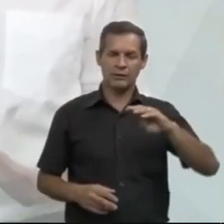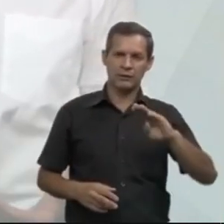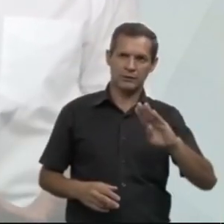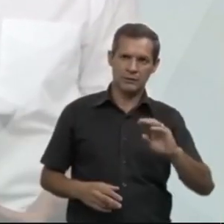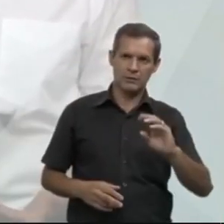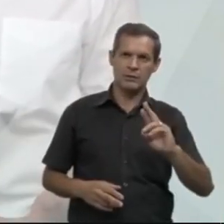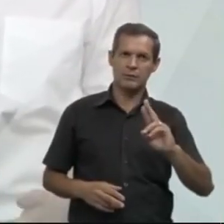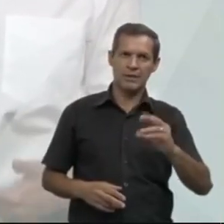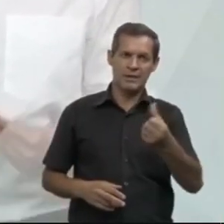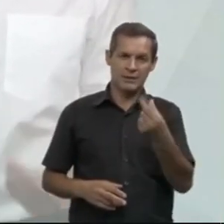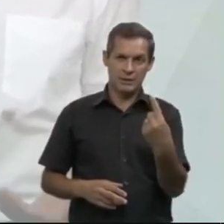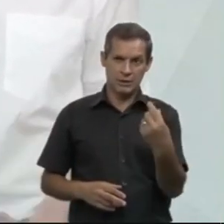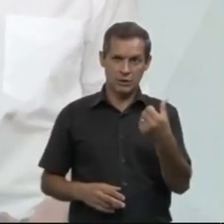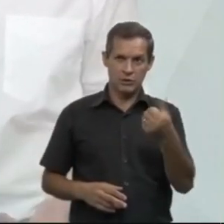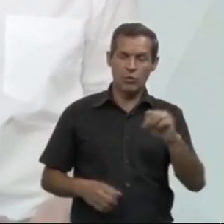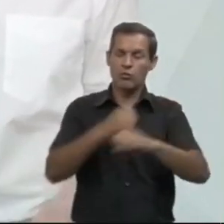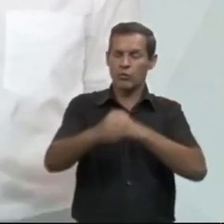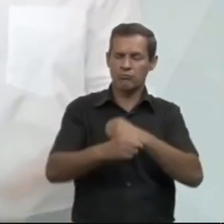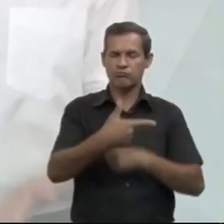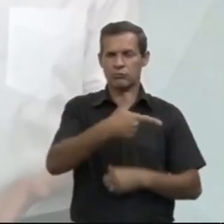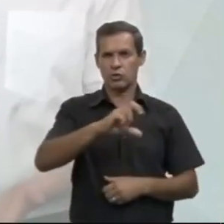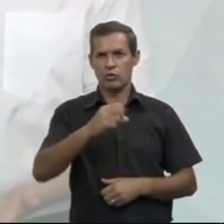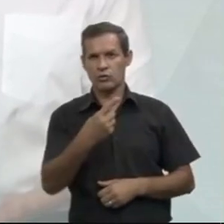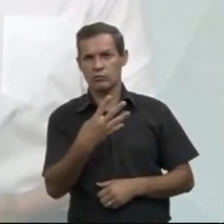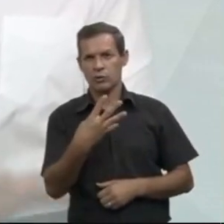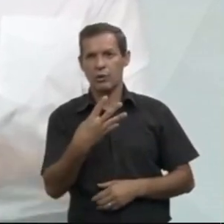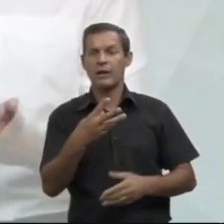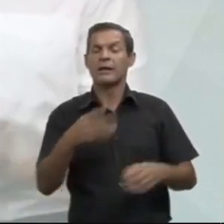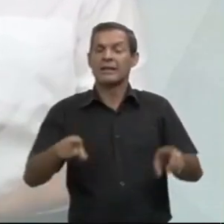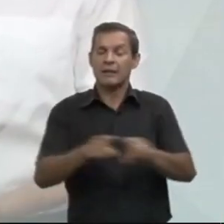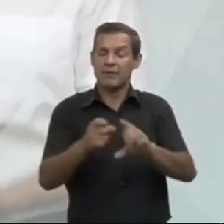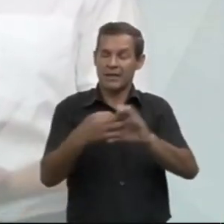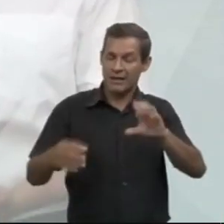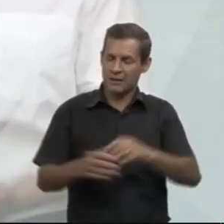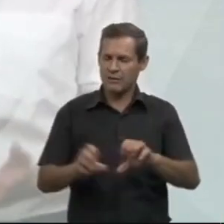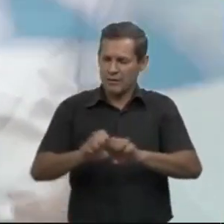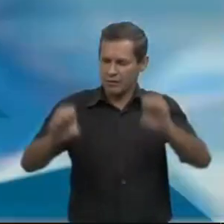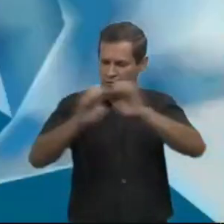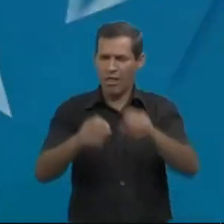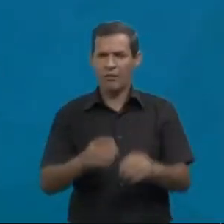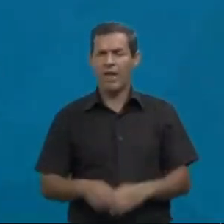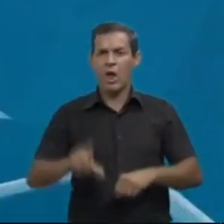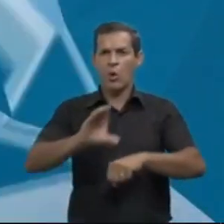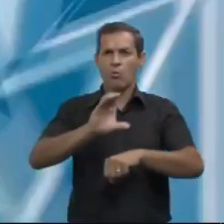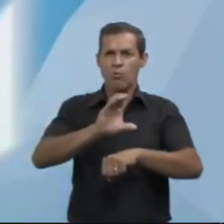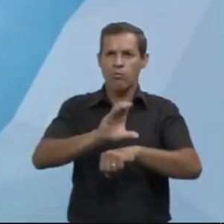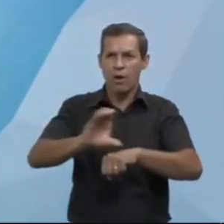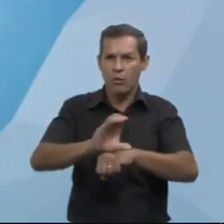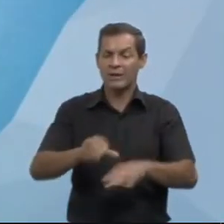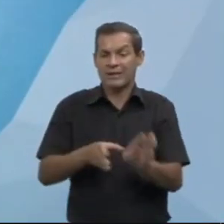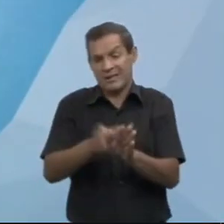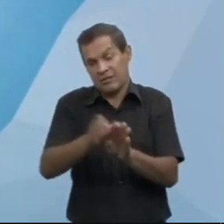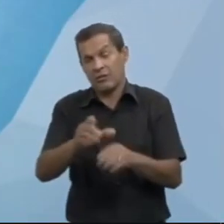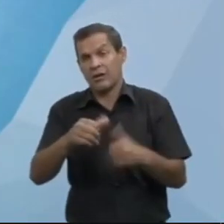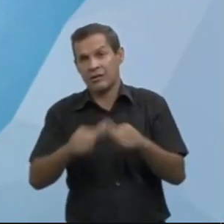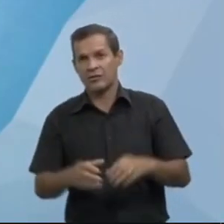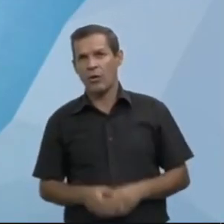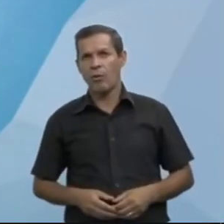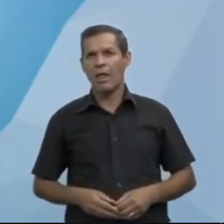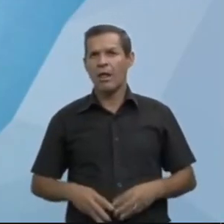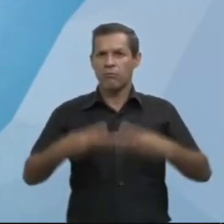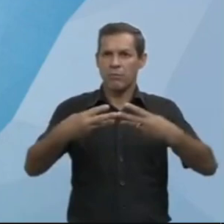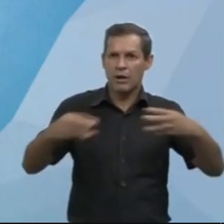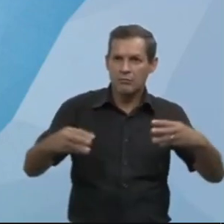NBR 6118 de 2014, da mesma forma que os demais elementos estruturais em concreto. Dentro das recomendações estão as